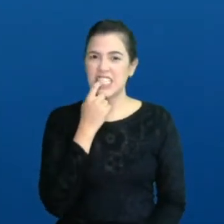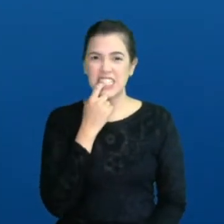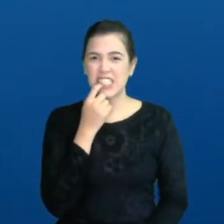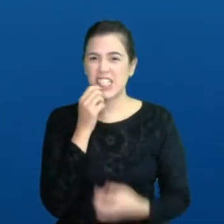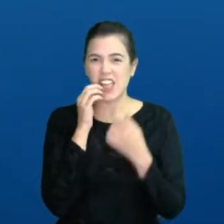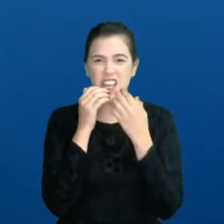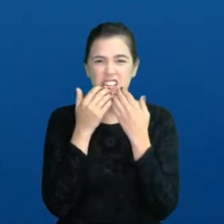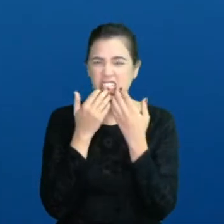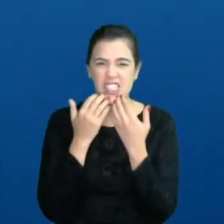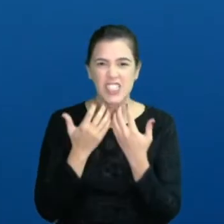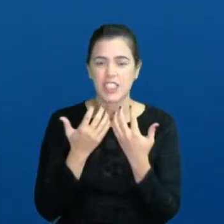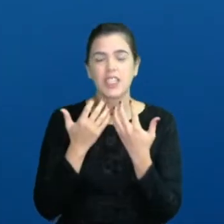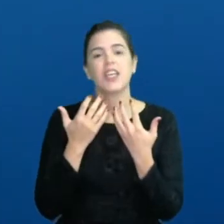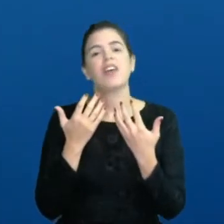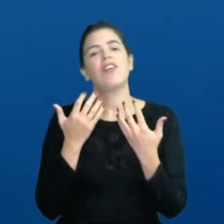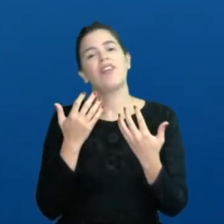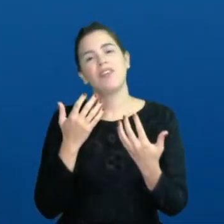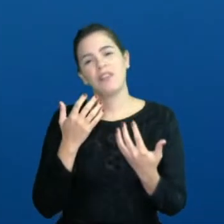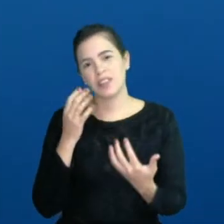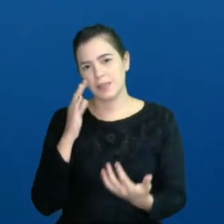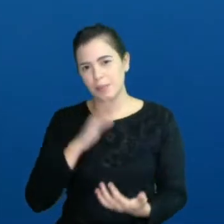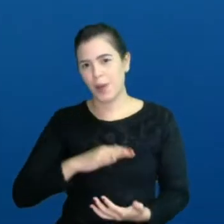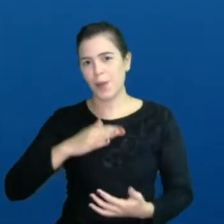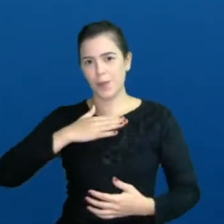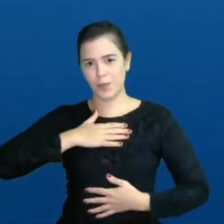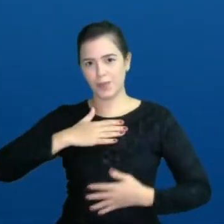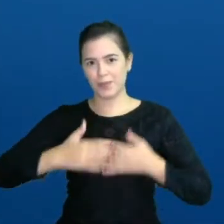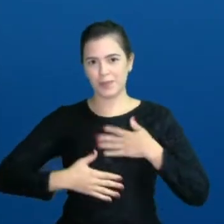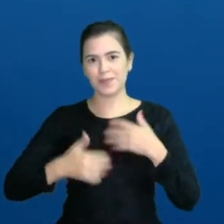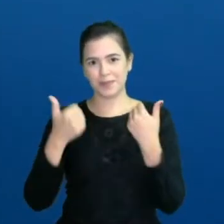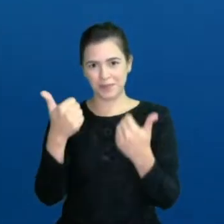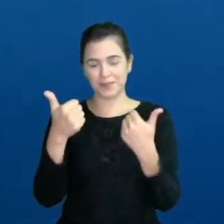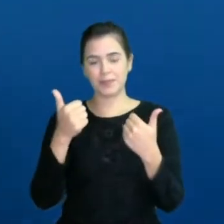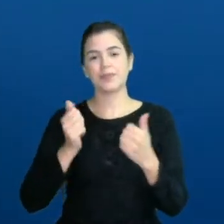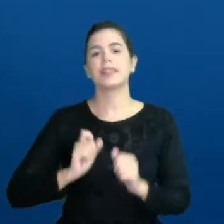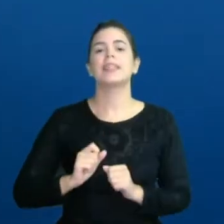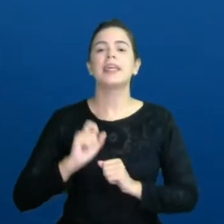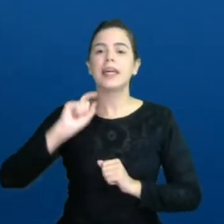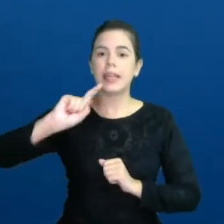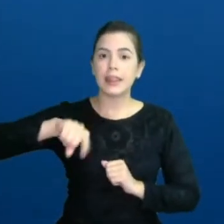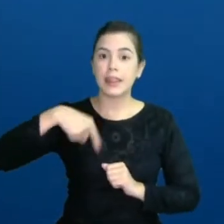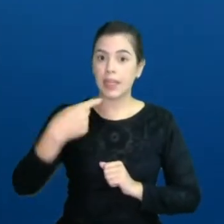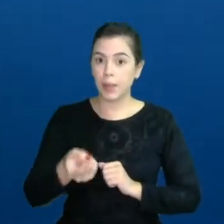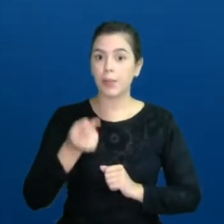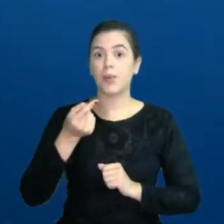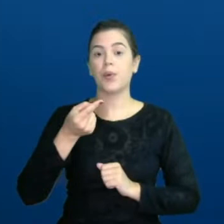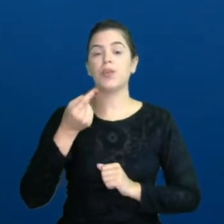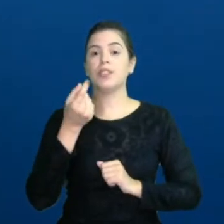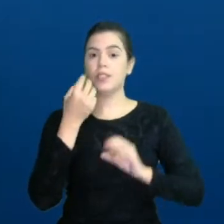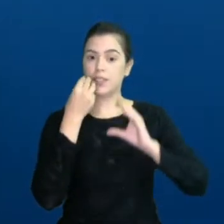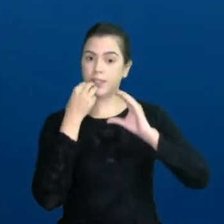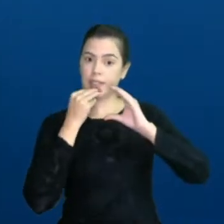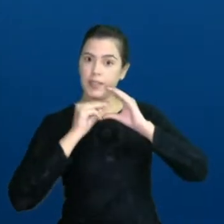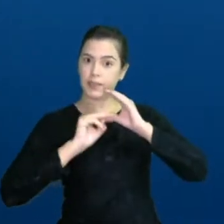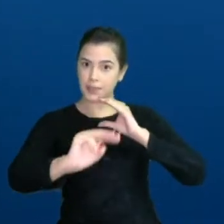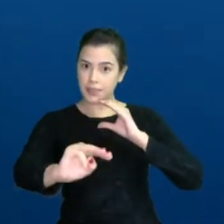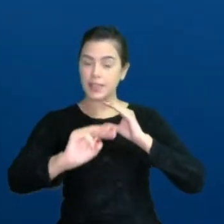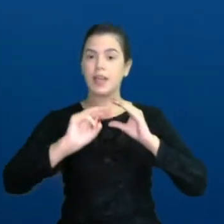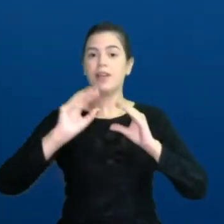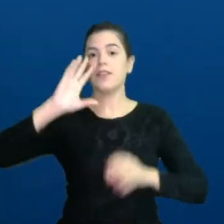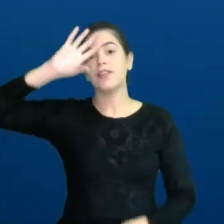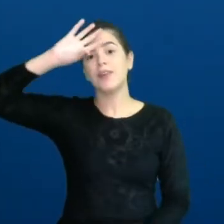dentes e vai fazer mal para o seu organismo, tá bom? Depois do nosso recado dado, vamos